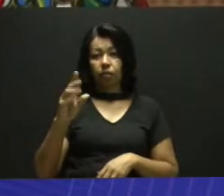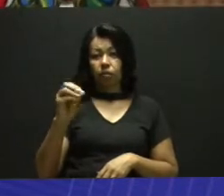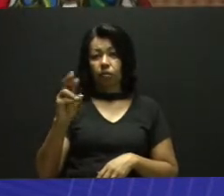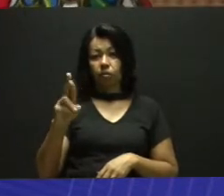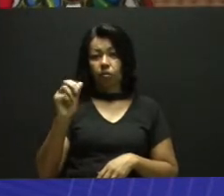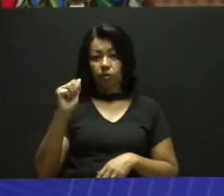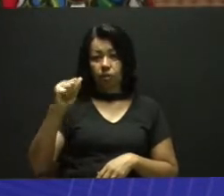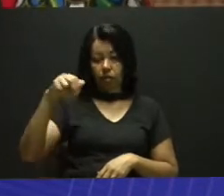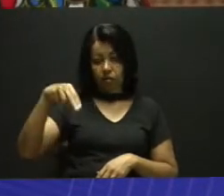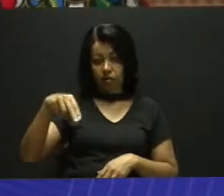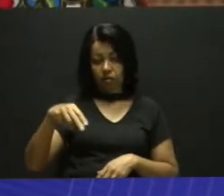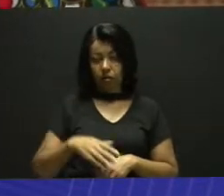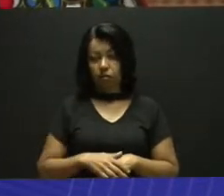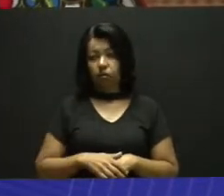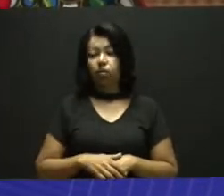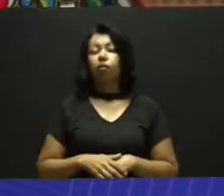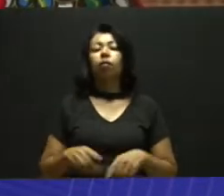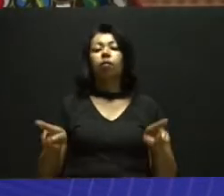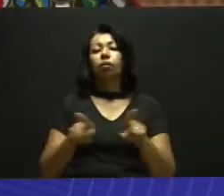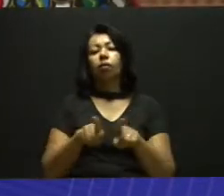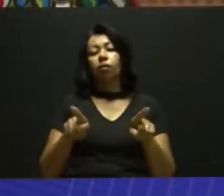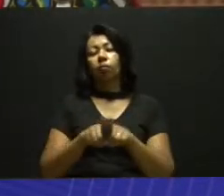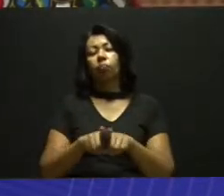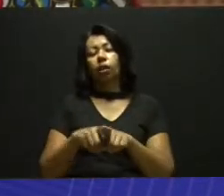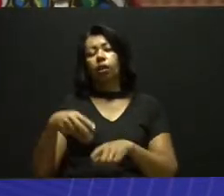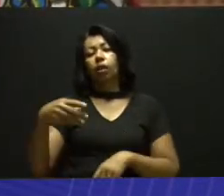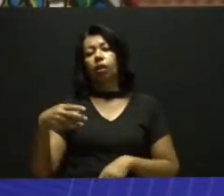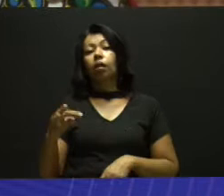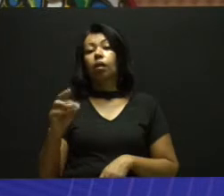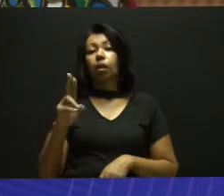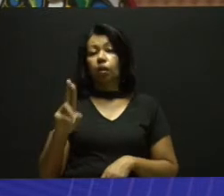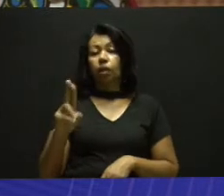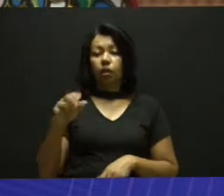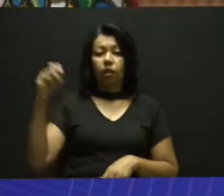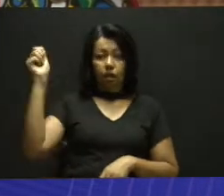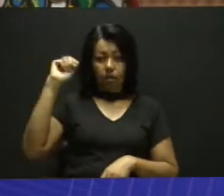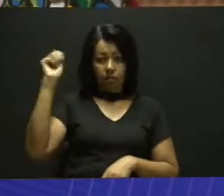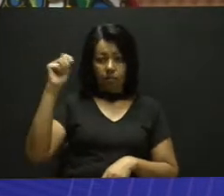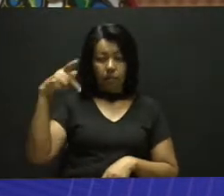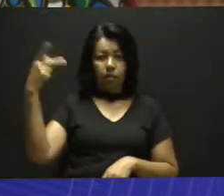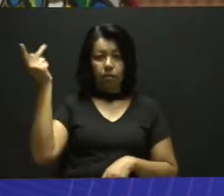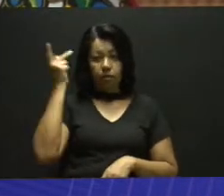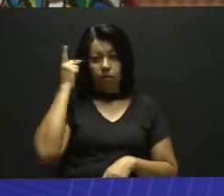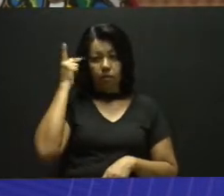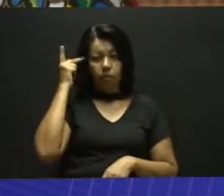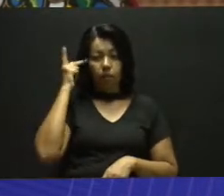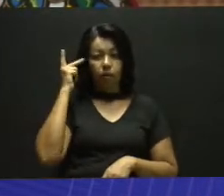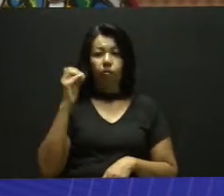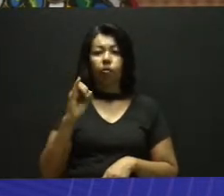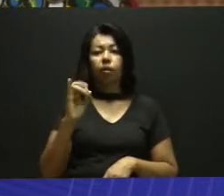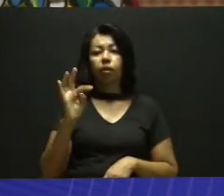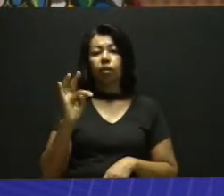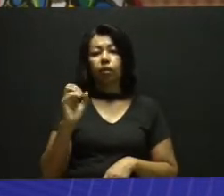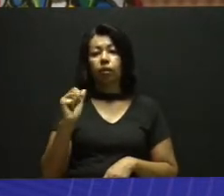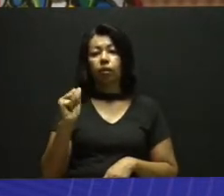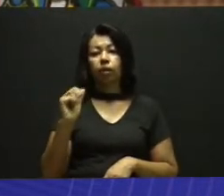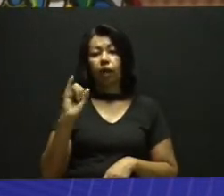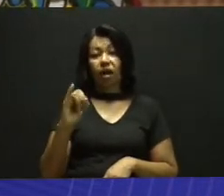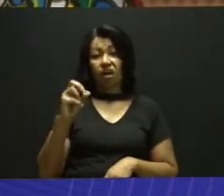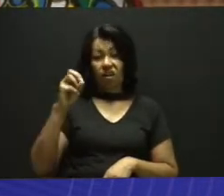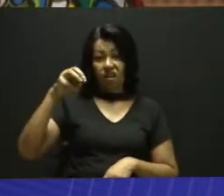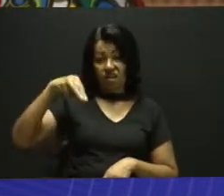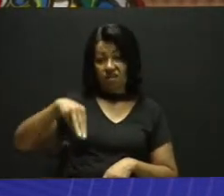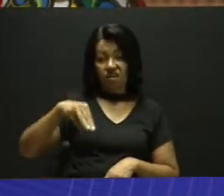geral em concursos de bandas de fanfarras de itaim bibi são paulo campeã regional e vice campeão estadual